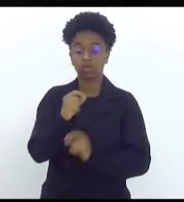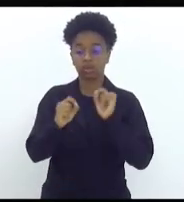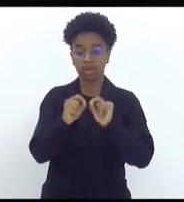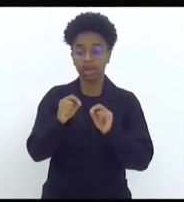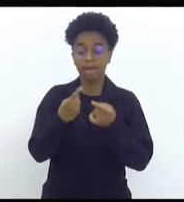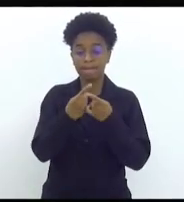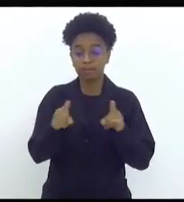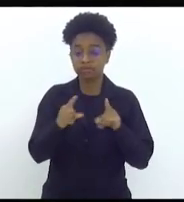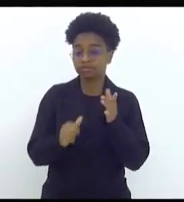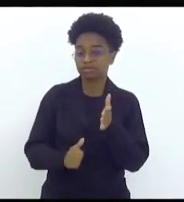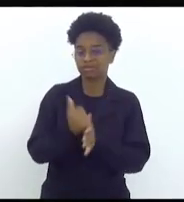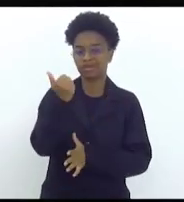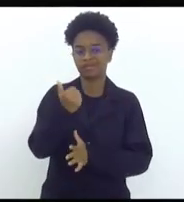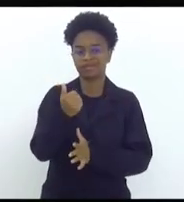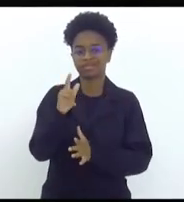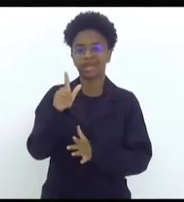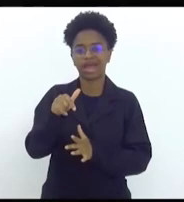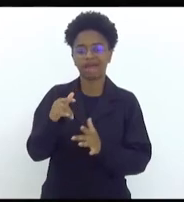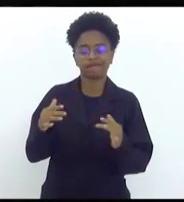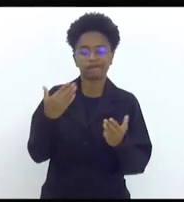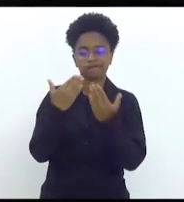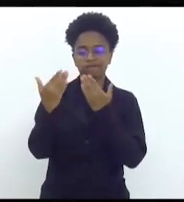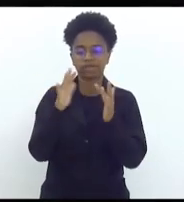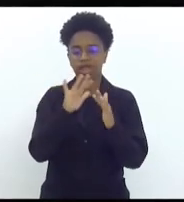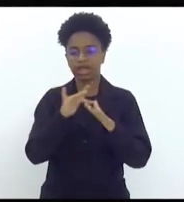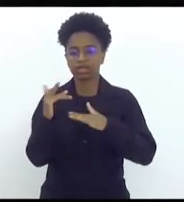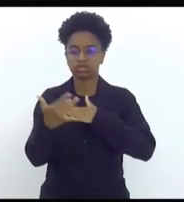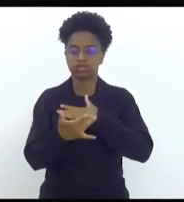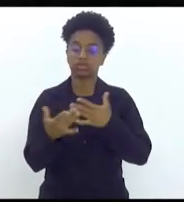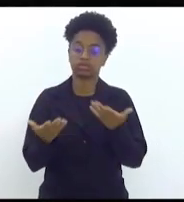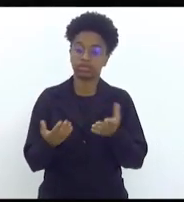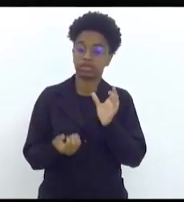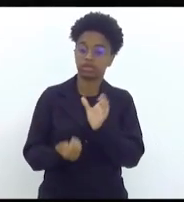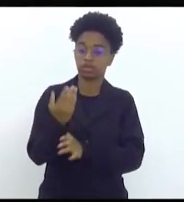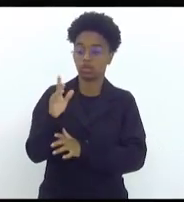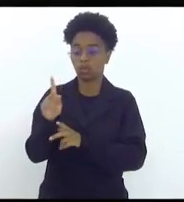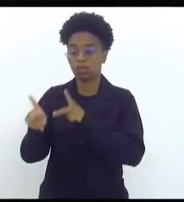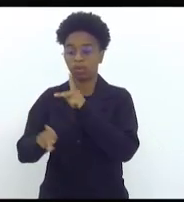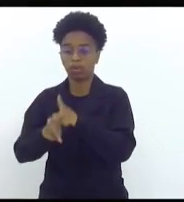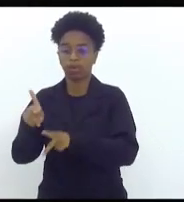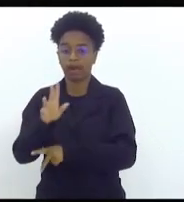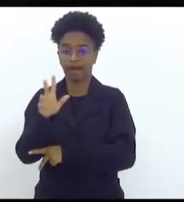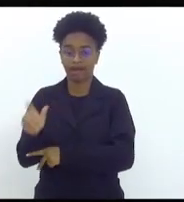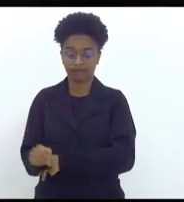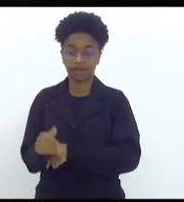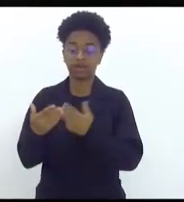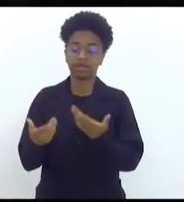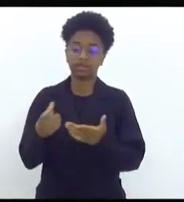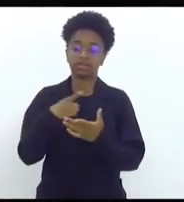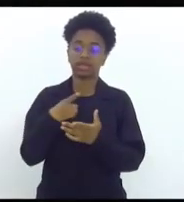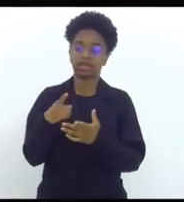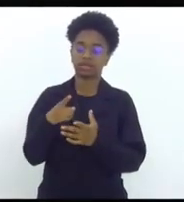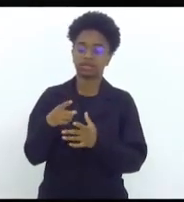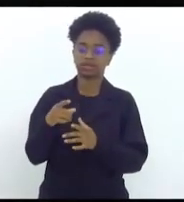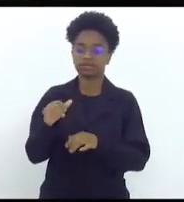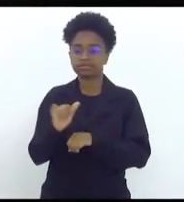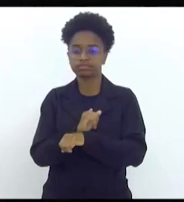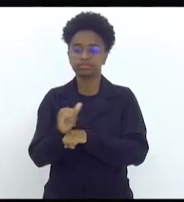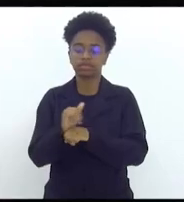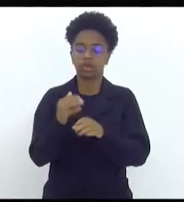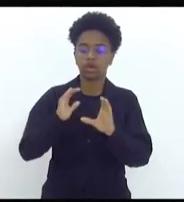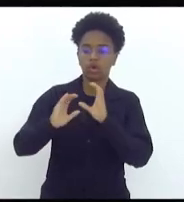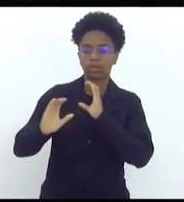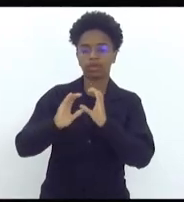e foi inventada pelo povo africano então a música enquanto um elemento de integração o elemento de construção de comunidade